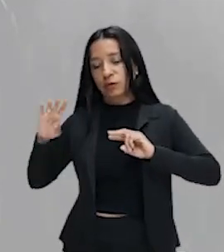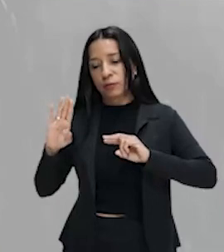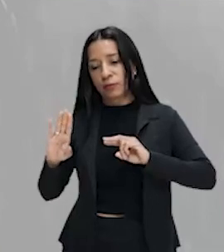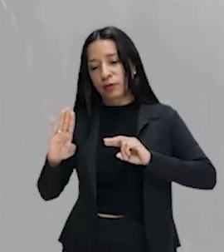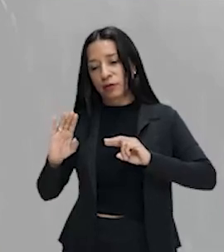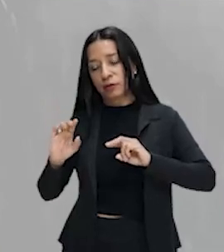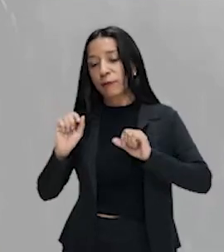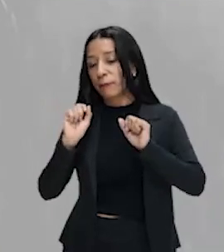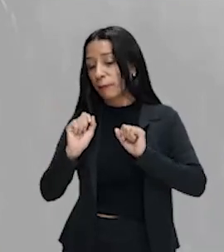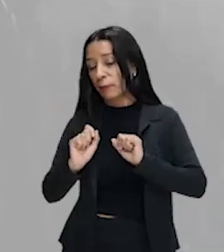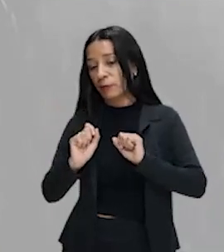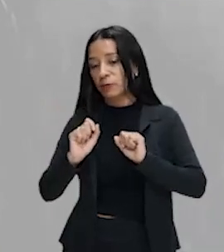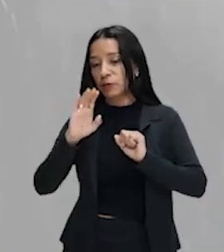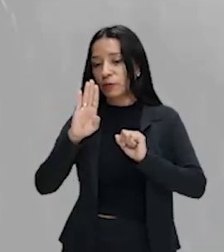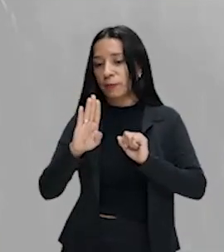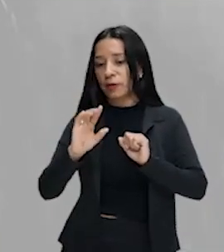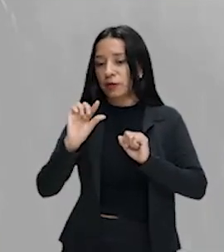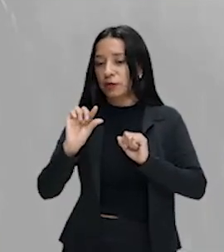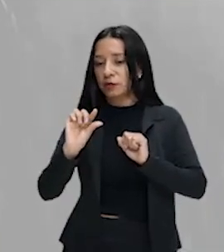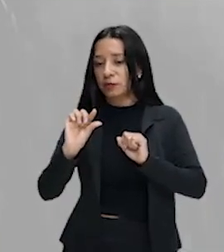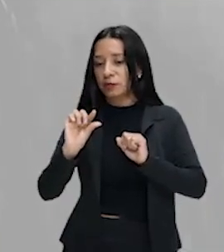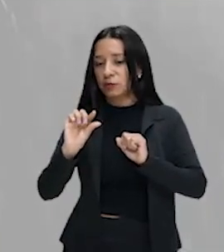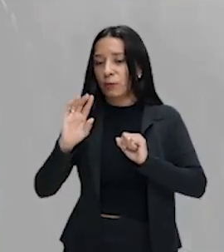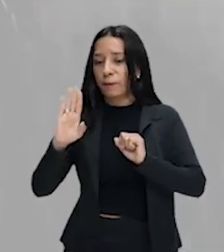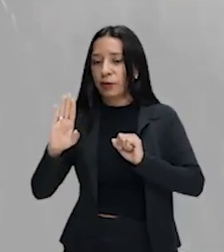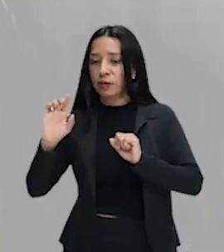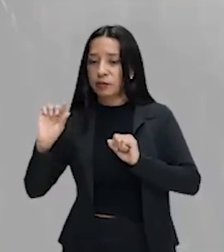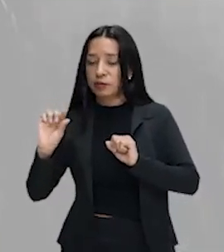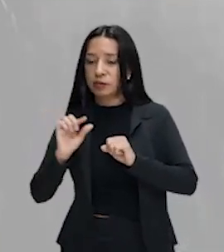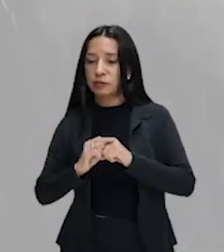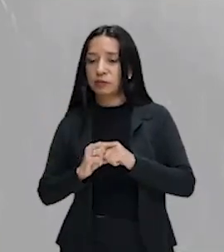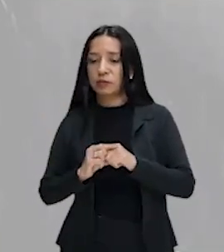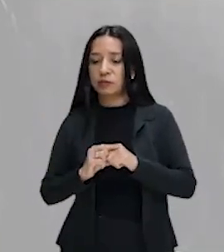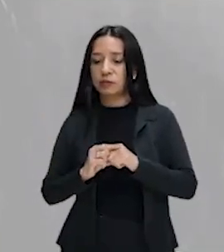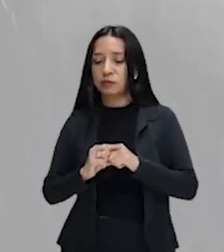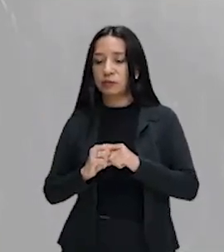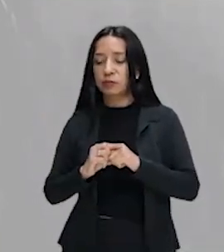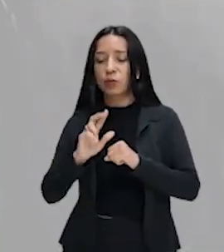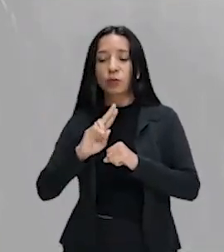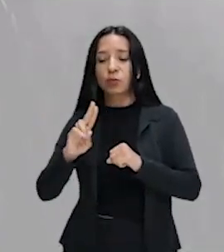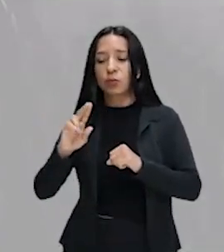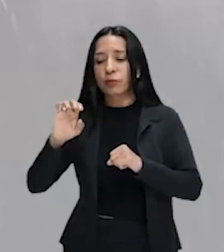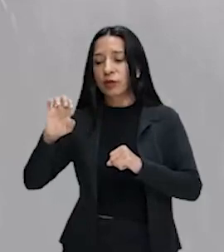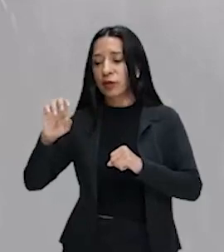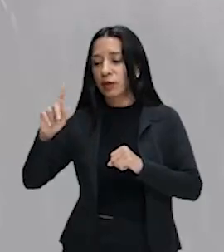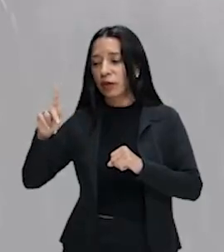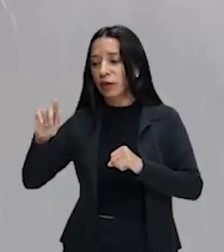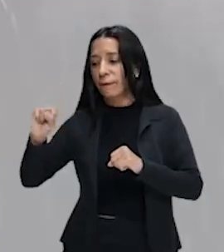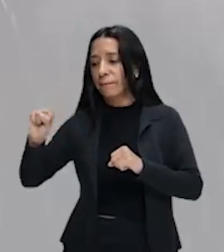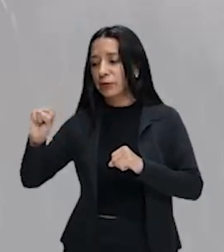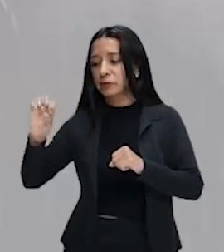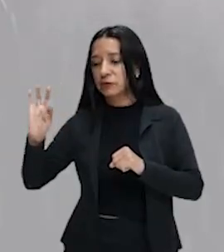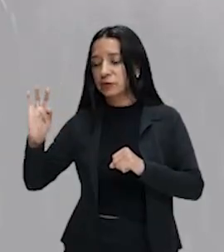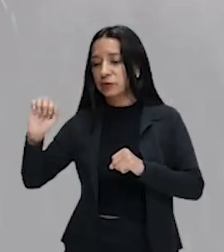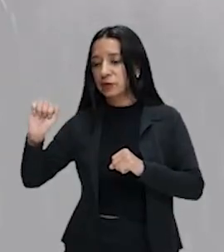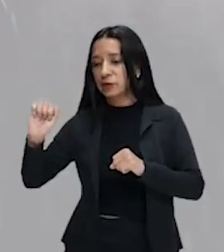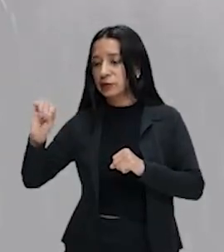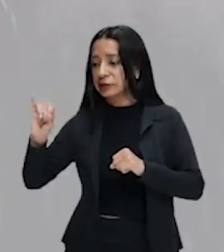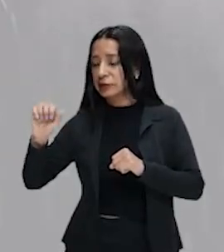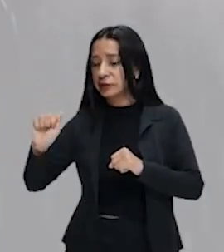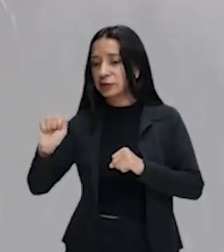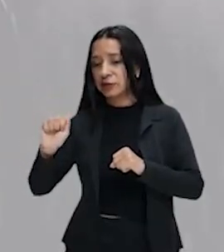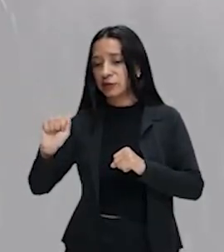a gente chama de epistasia. O que é epistasia? Epistasia é quando um